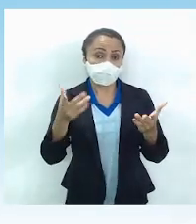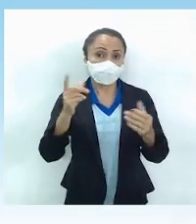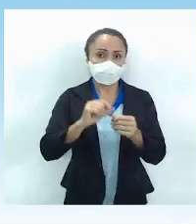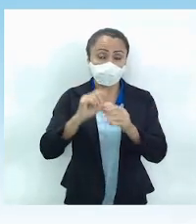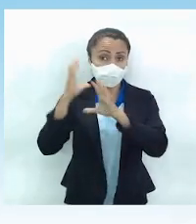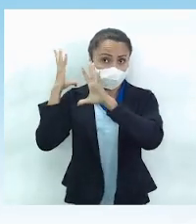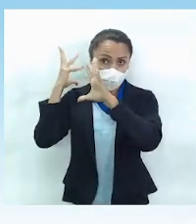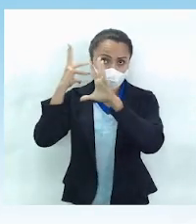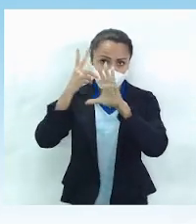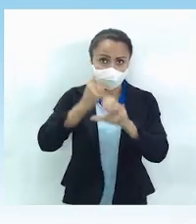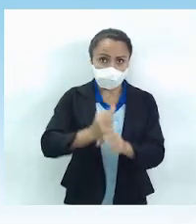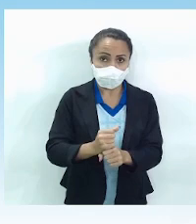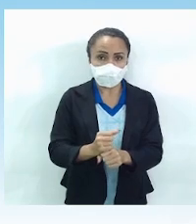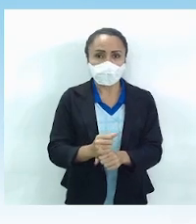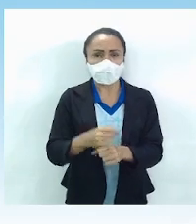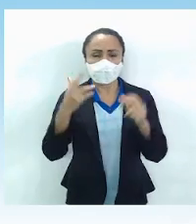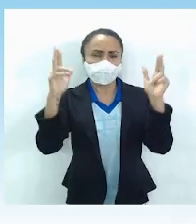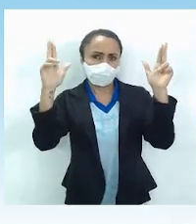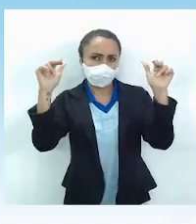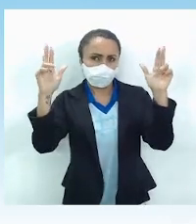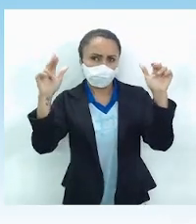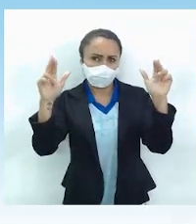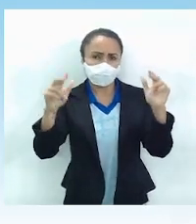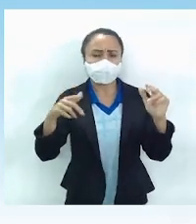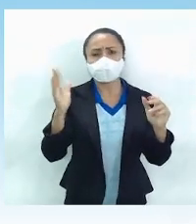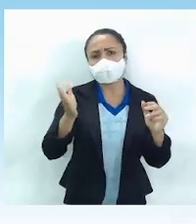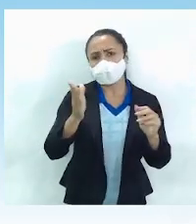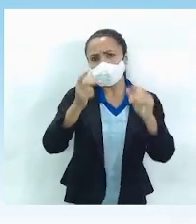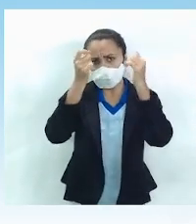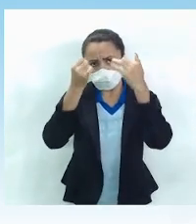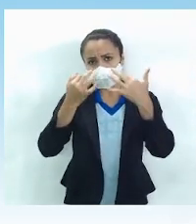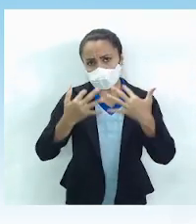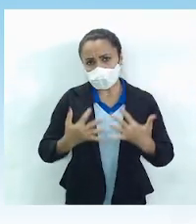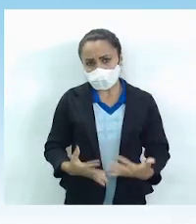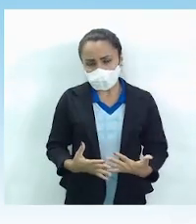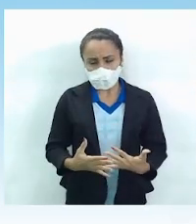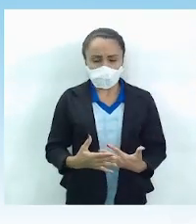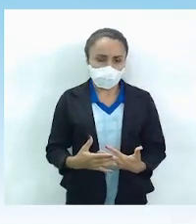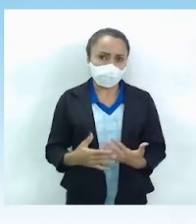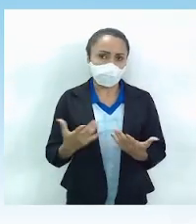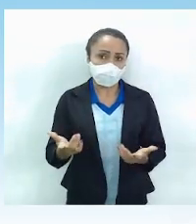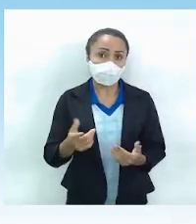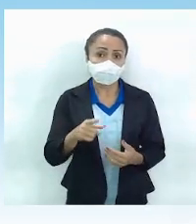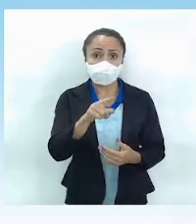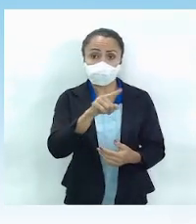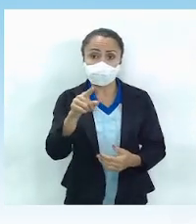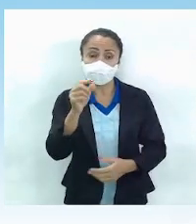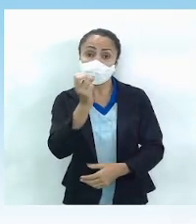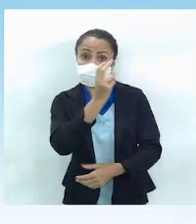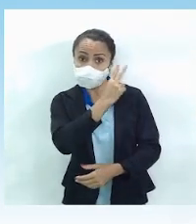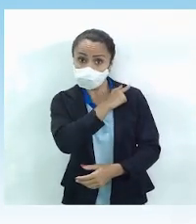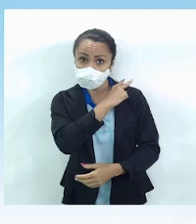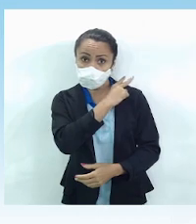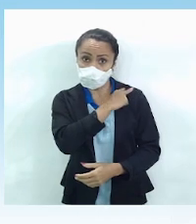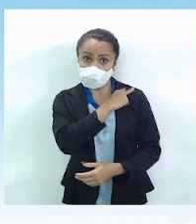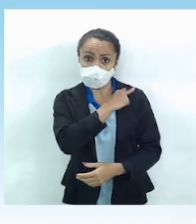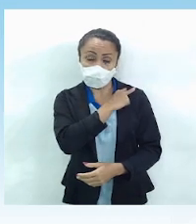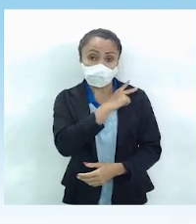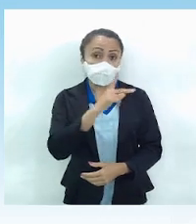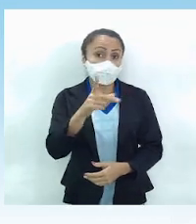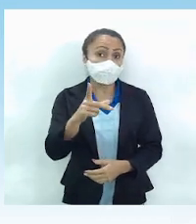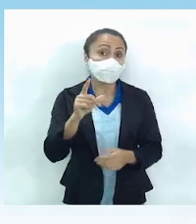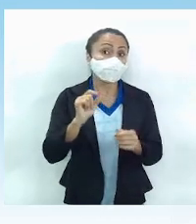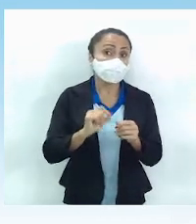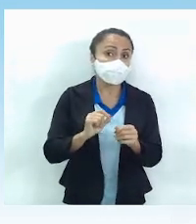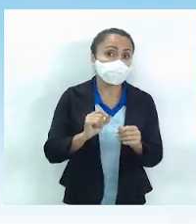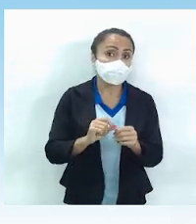uma revisão dos temas que nós trabalhamos nas últimas aulas, tá? Vocês que são segundão aí, que vão